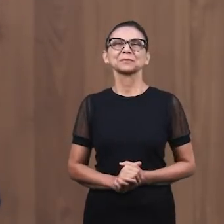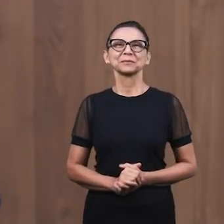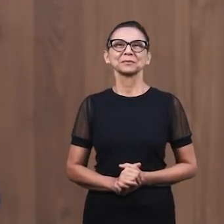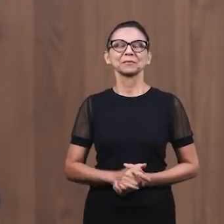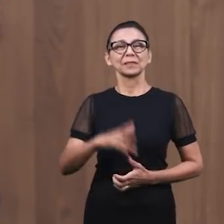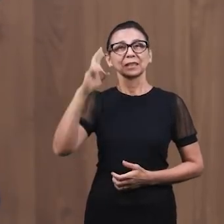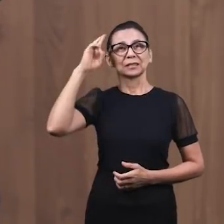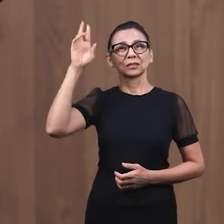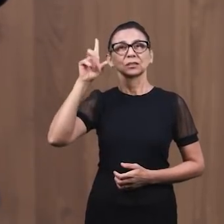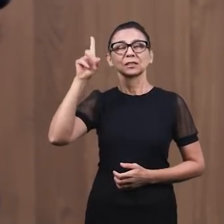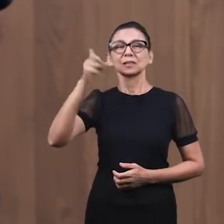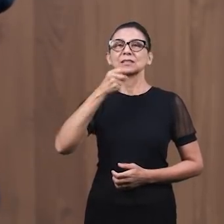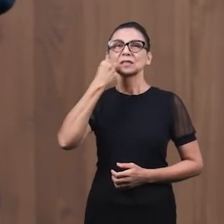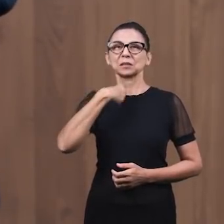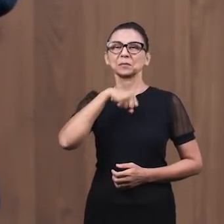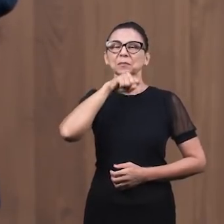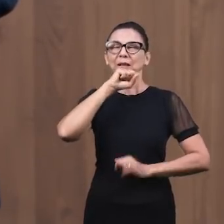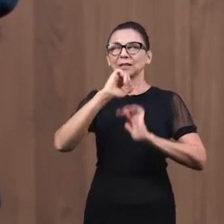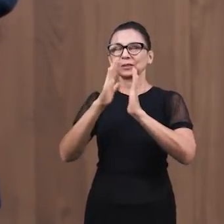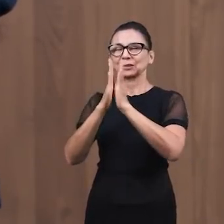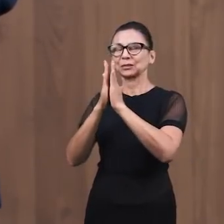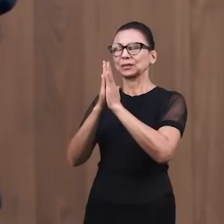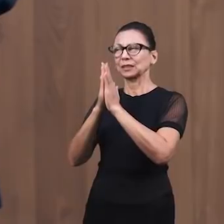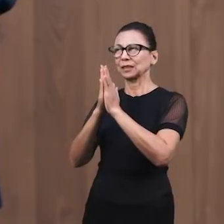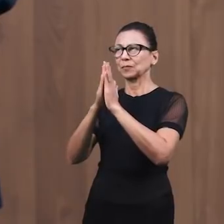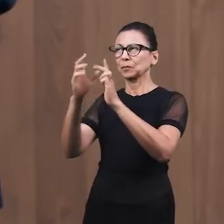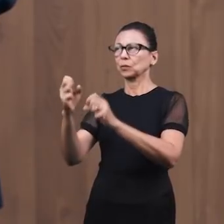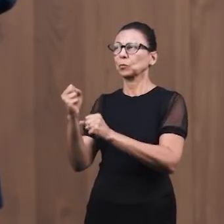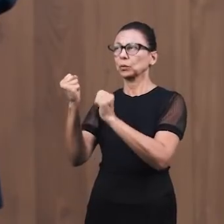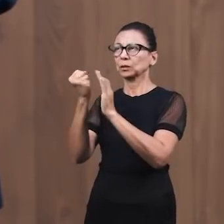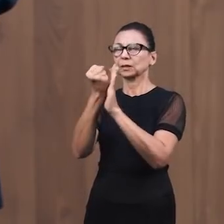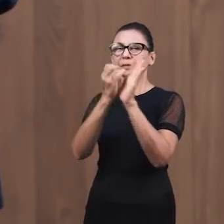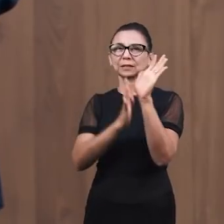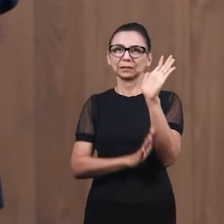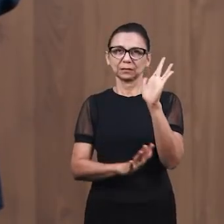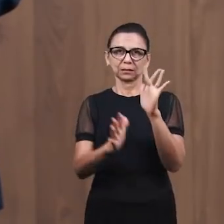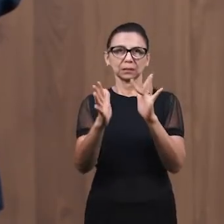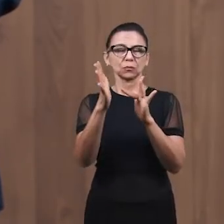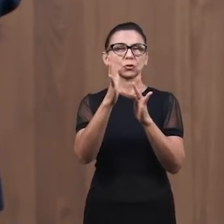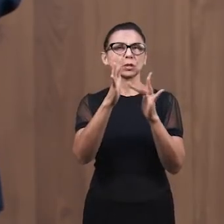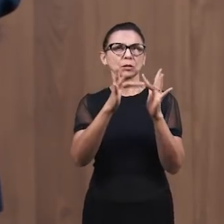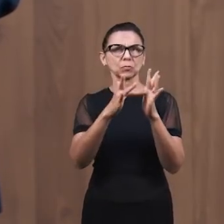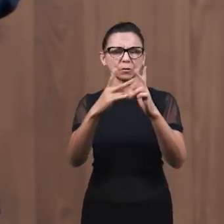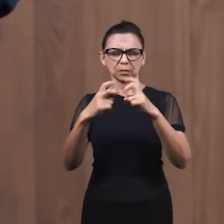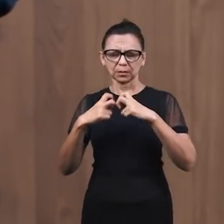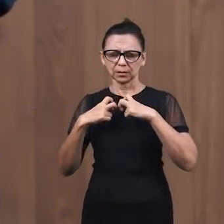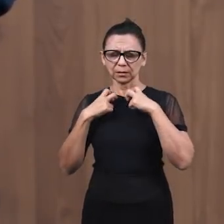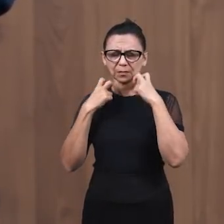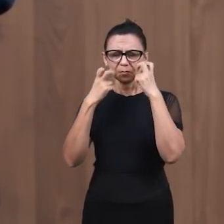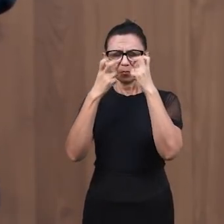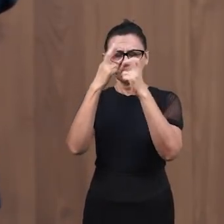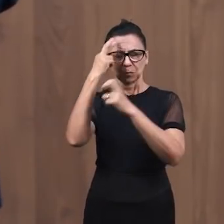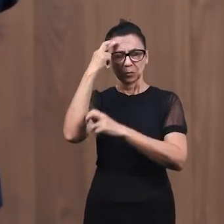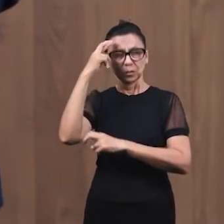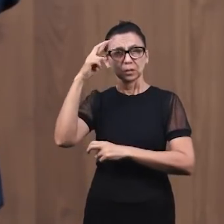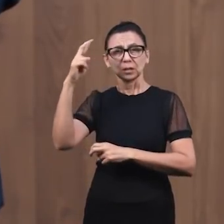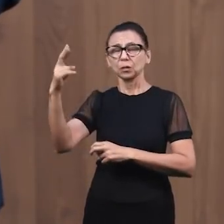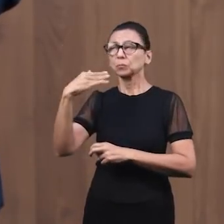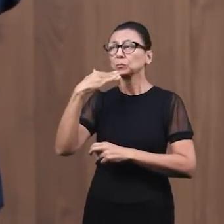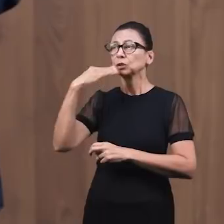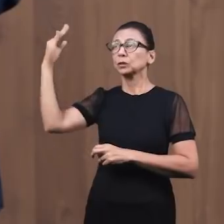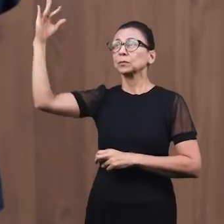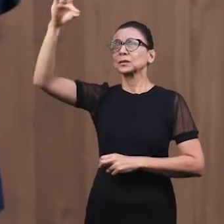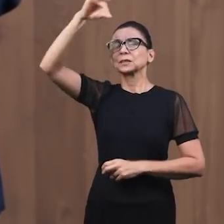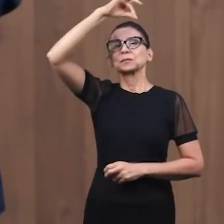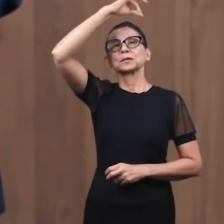Oremos. Senhor, nosso Deus, nosso Pai, nós oramos a Ti debaixo do poder do sangue de Jesus e clamamos a Ti, Senhor,